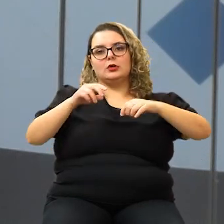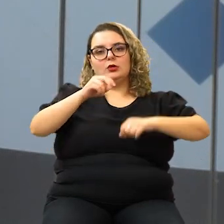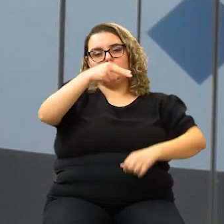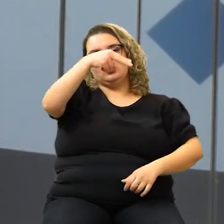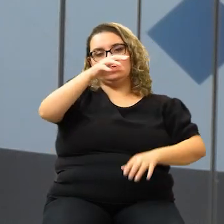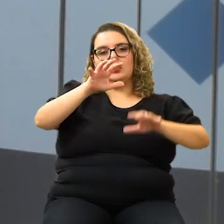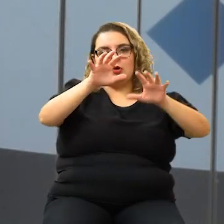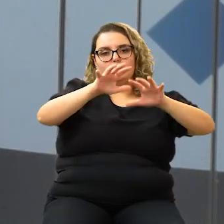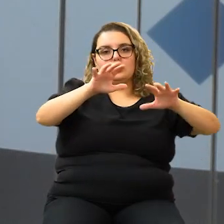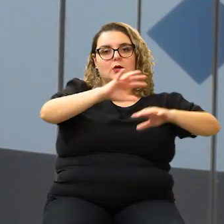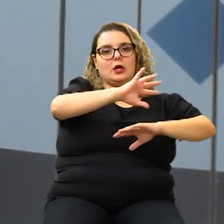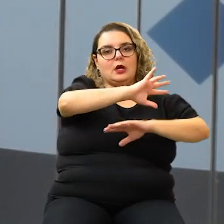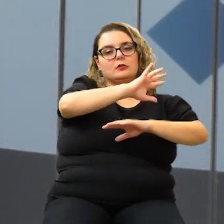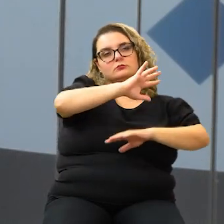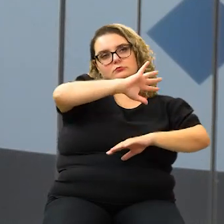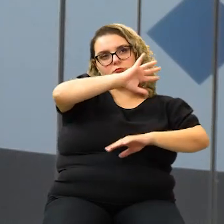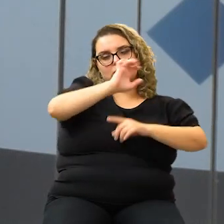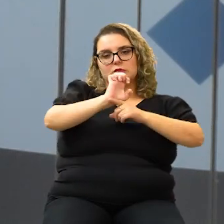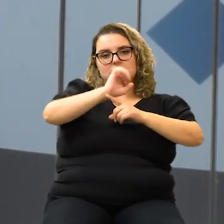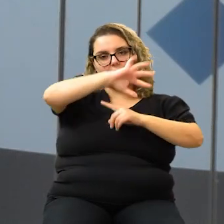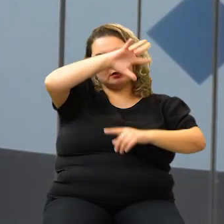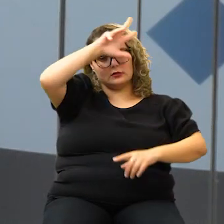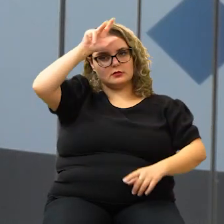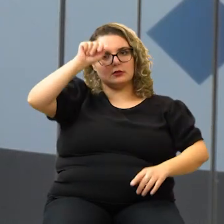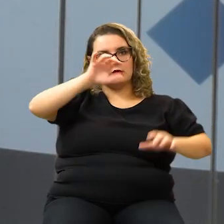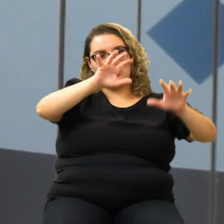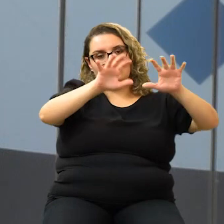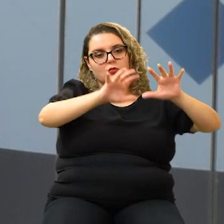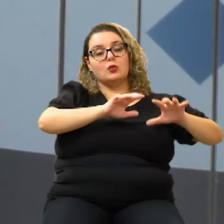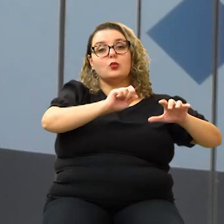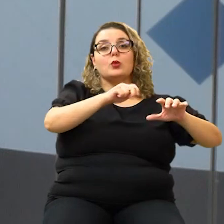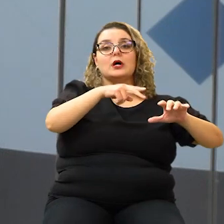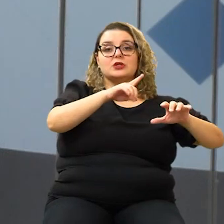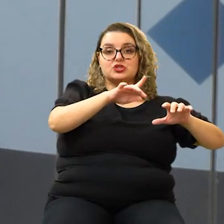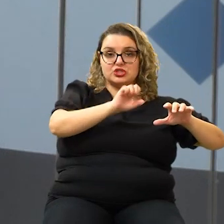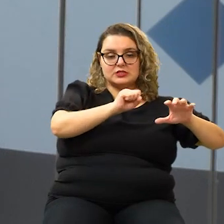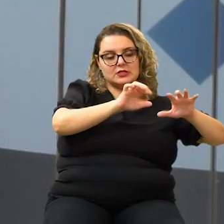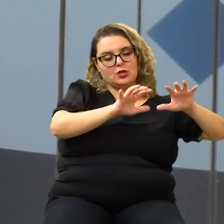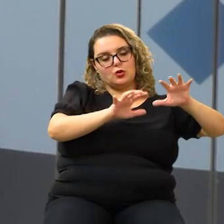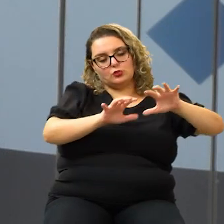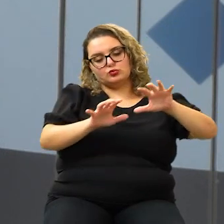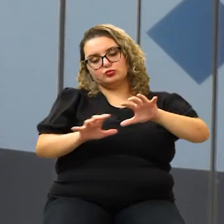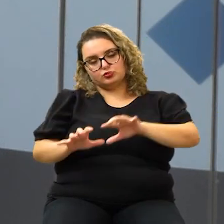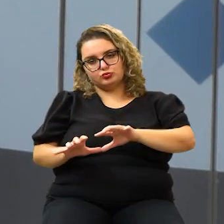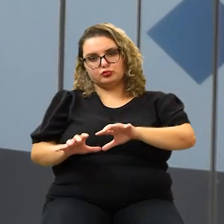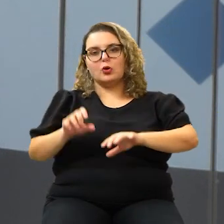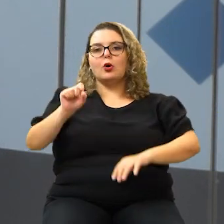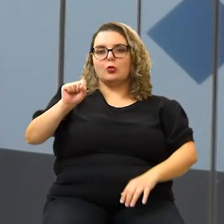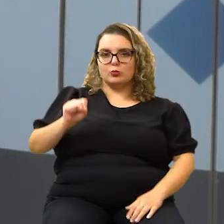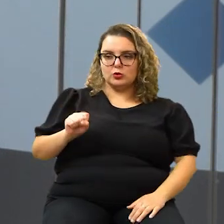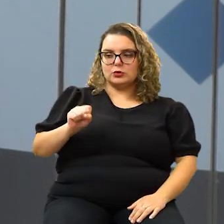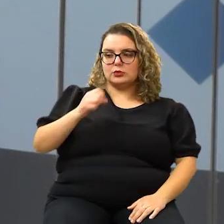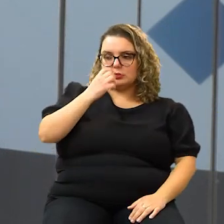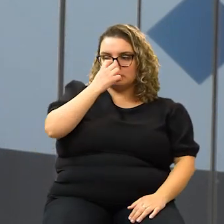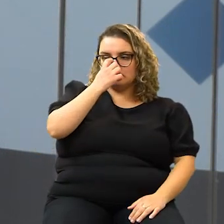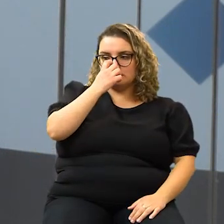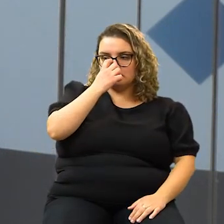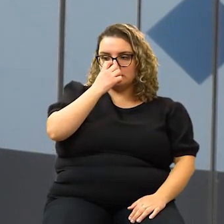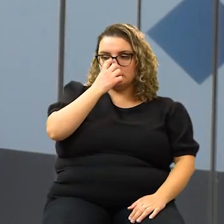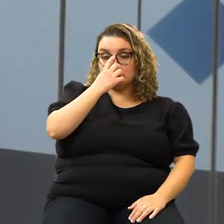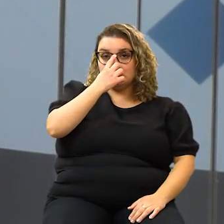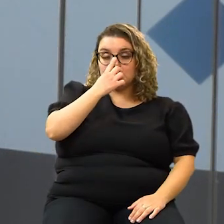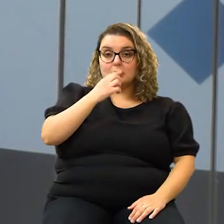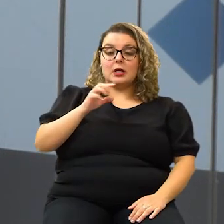passa pela floresta amazônica, vai até os Andes e depois ele desce para latitudes